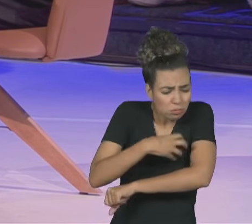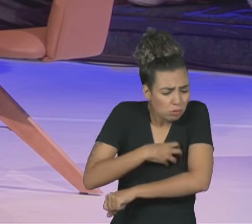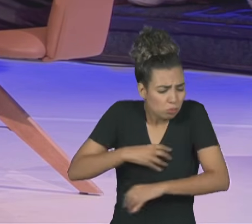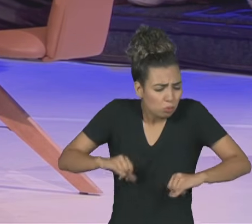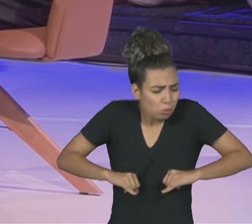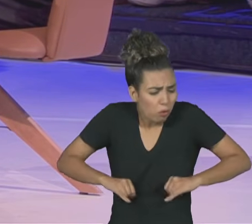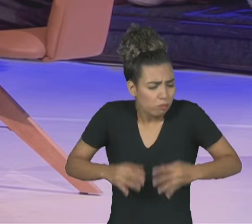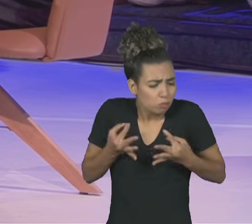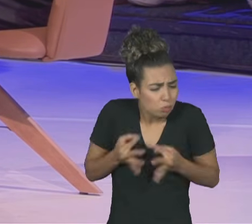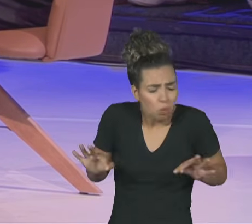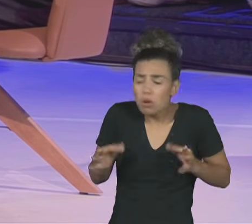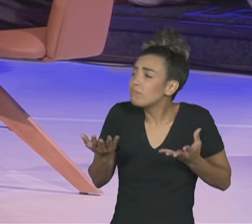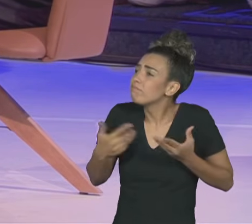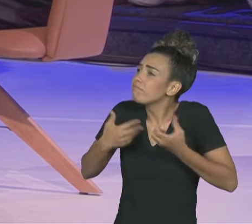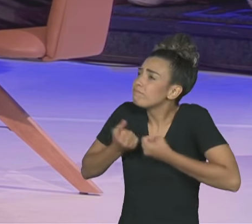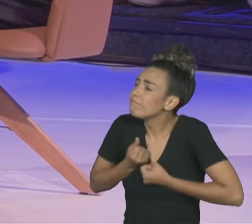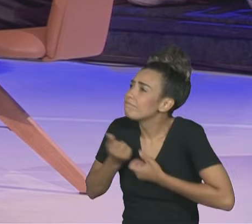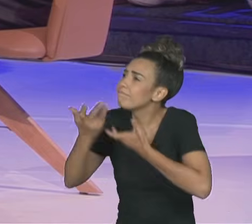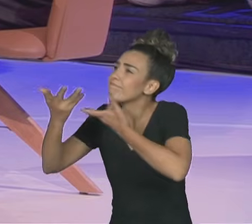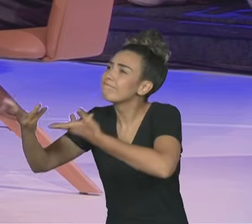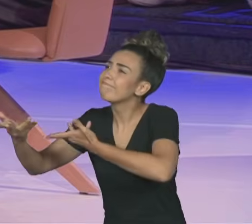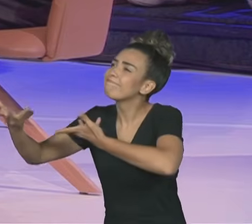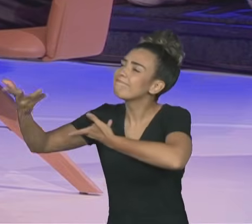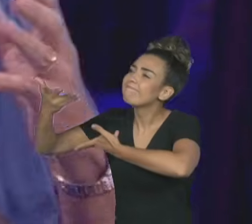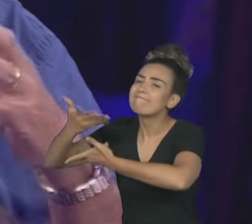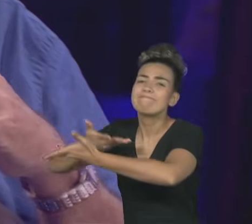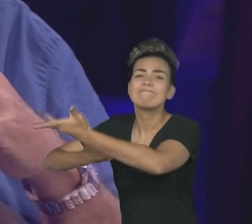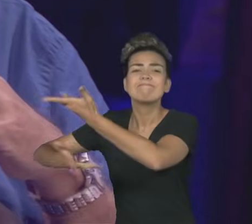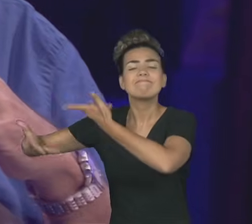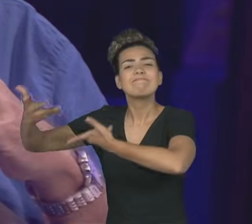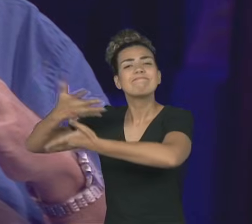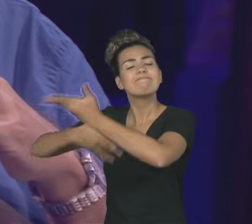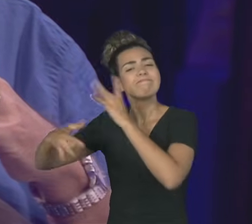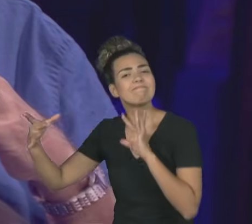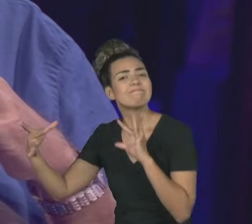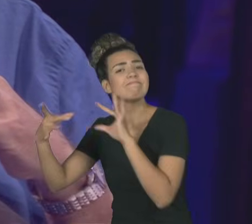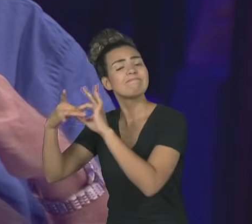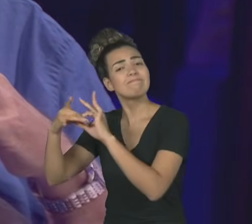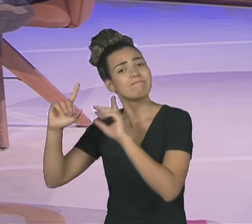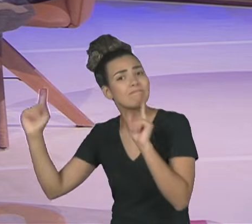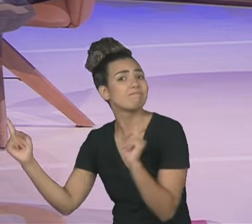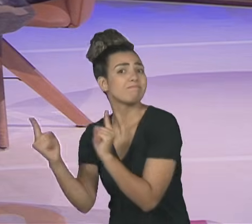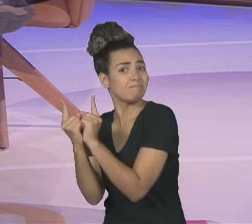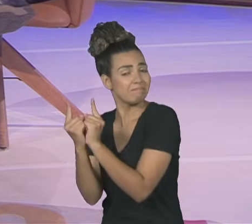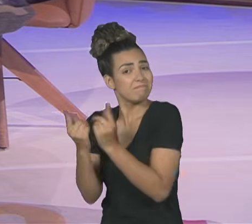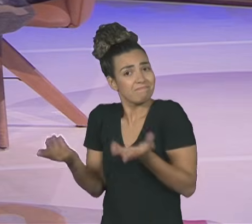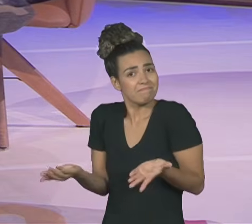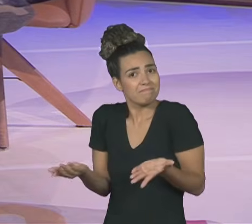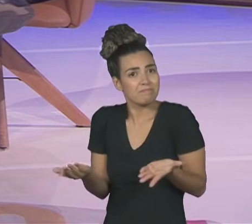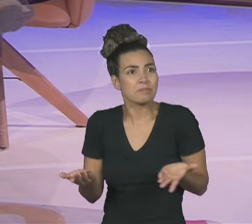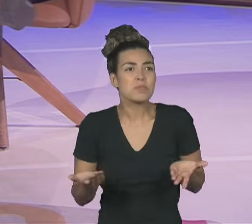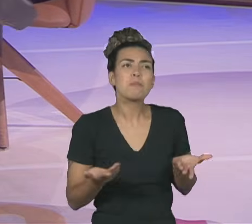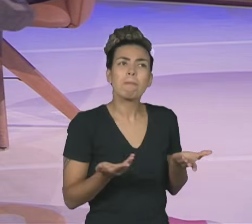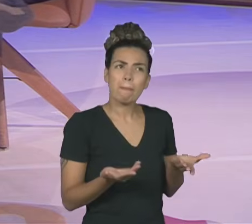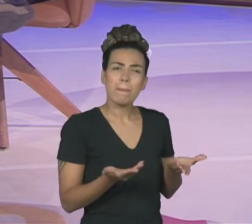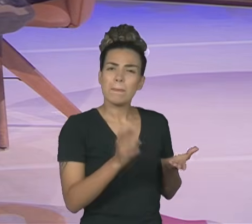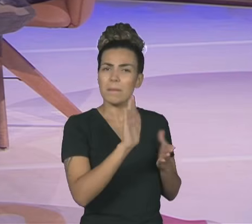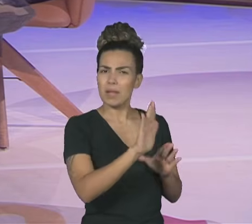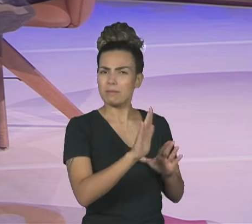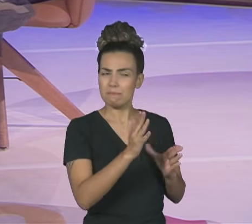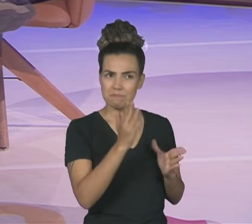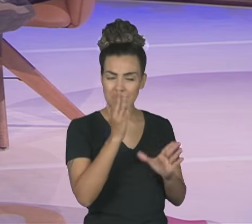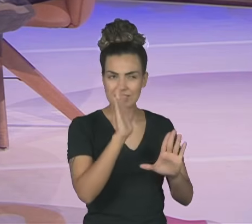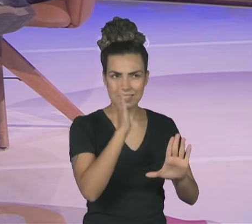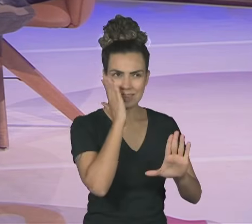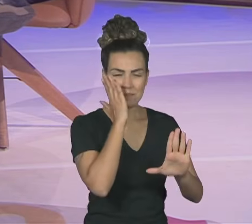da comunalidade, da gente poder se sentir um entre outros, né? Ô, Christian, você sabe que às vezes eu vejo assim, pais que,